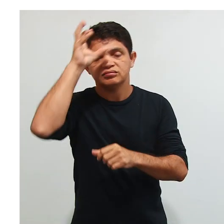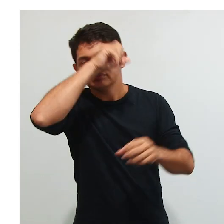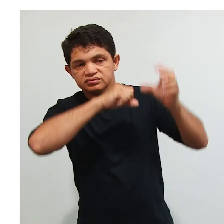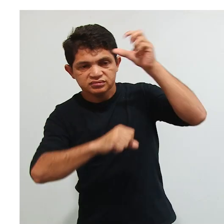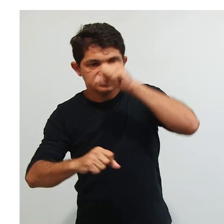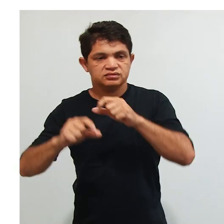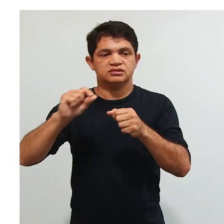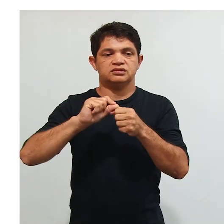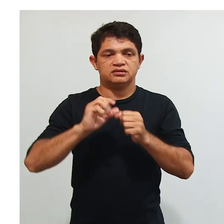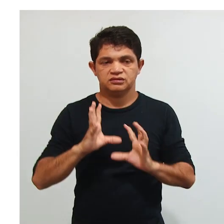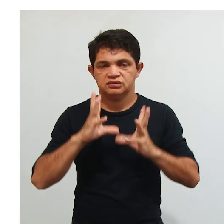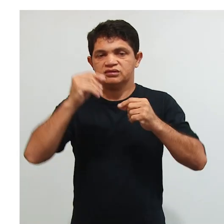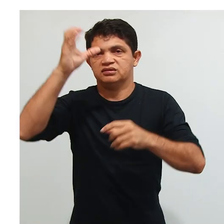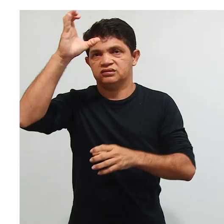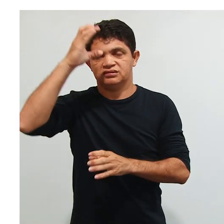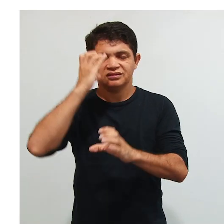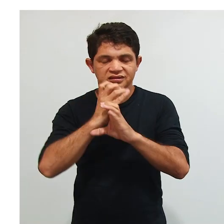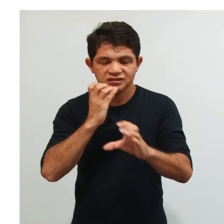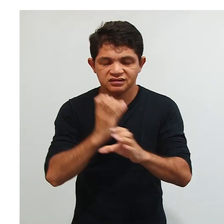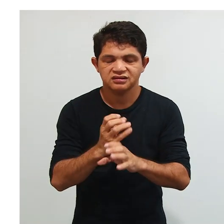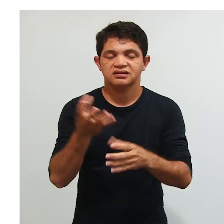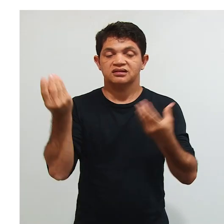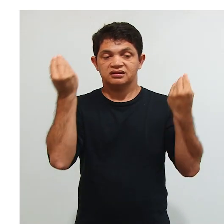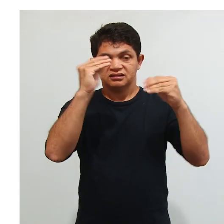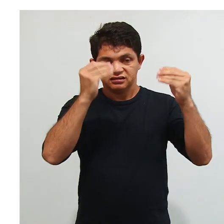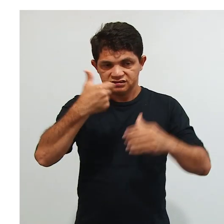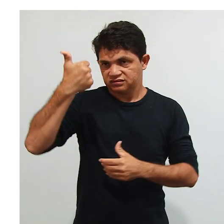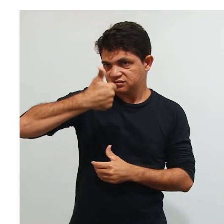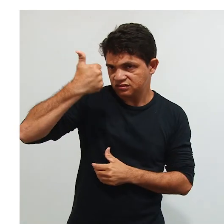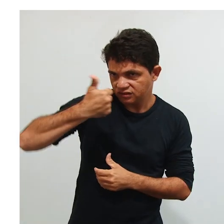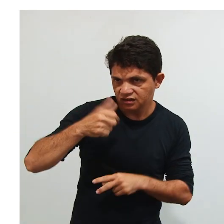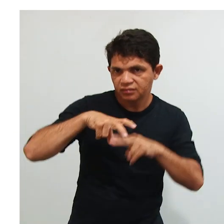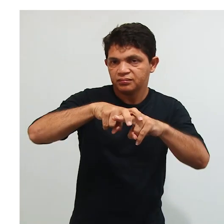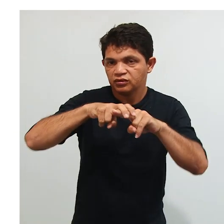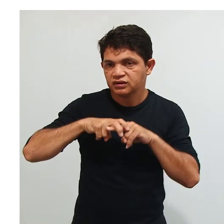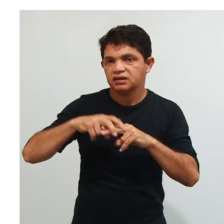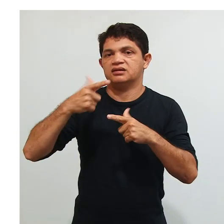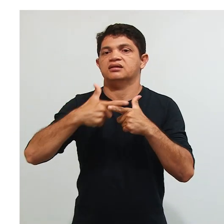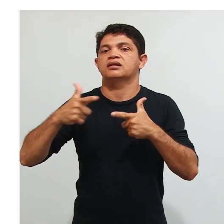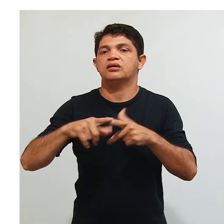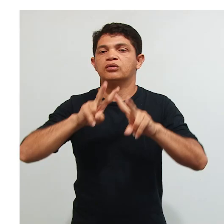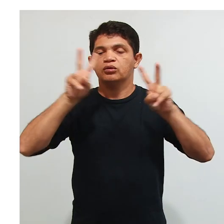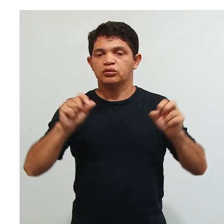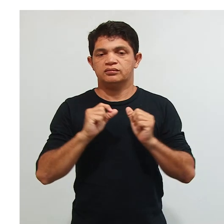exemplo, no âmbito da escola, condições físicas da escola, né, da sala de aula, por exemplo,